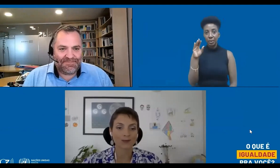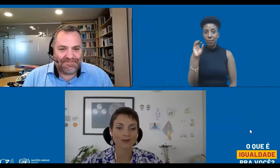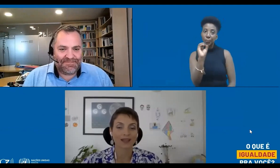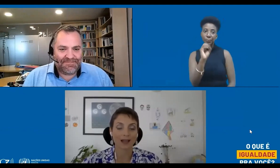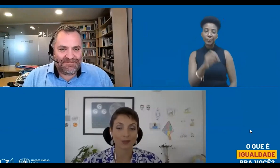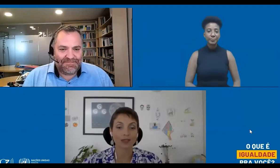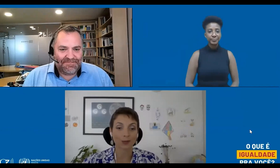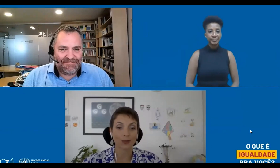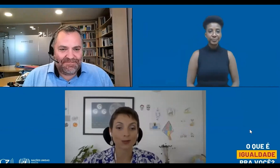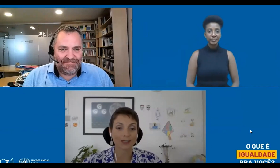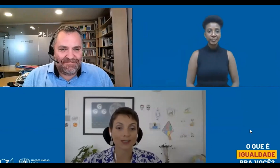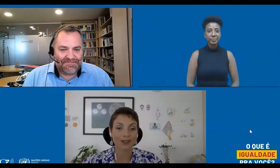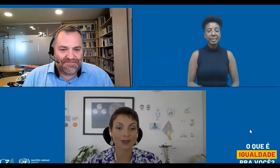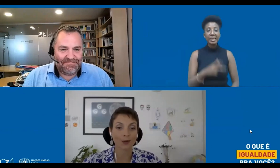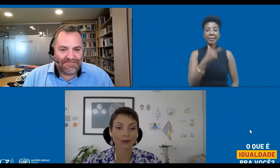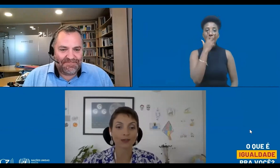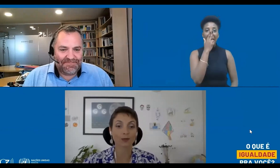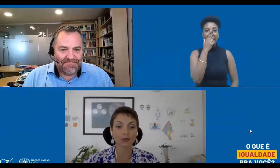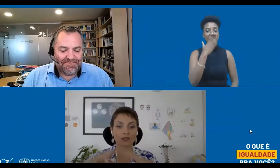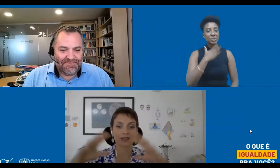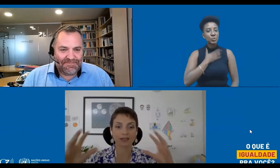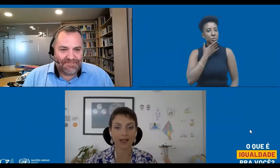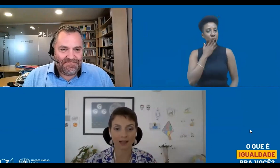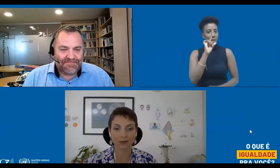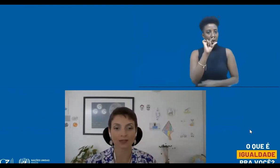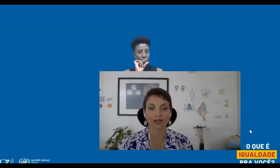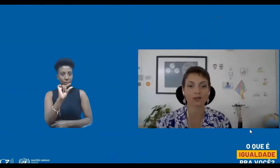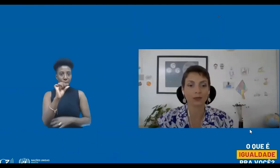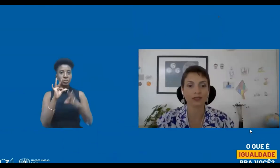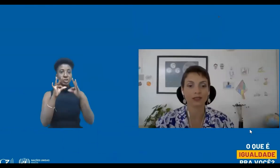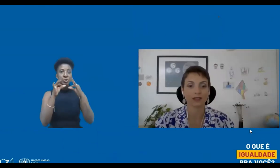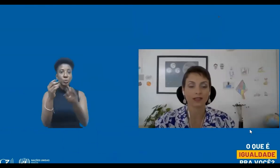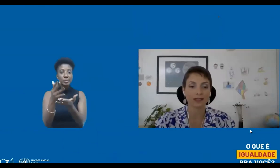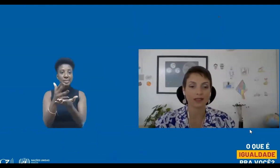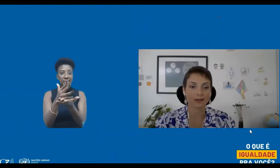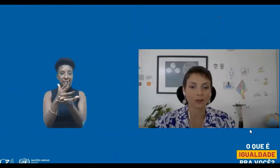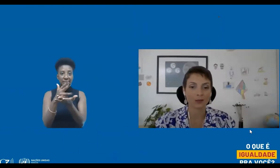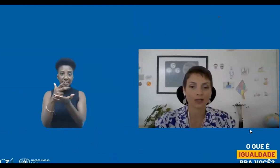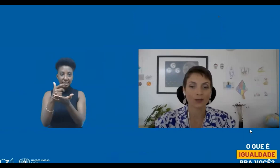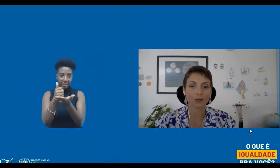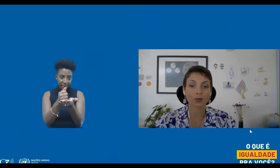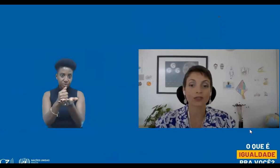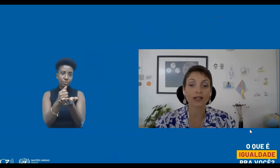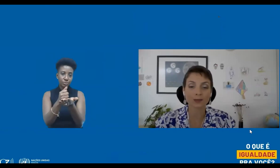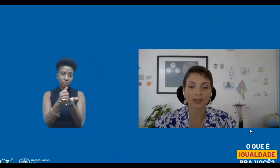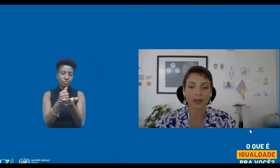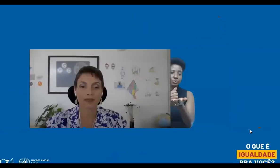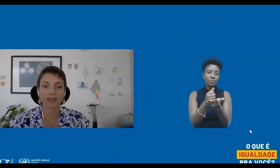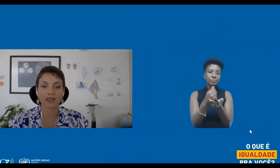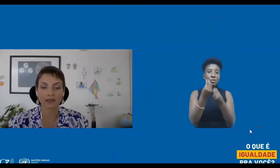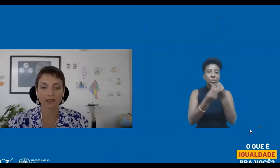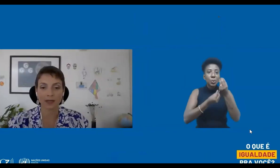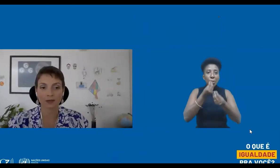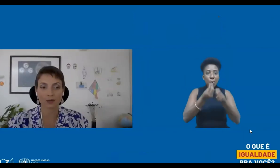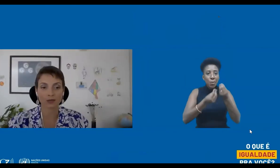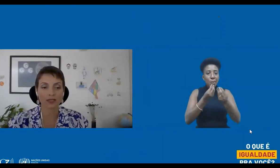Isadora. É assustador quando a gente ouve todos esses dados, né, sobre o tanto que a